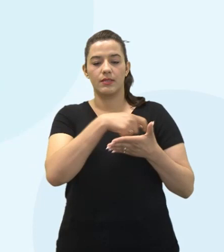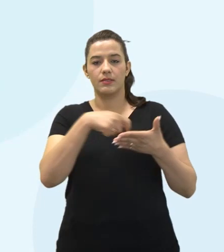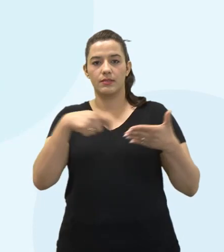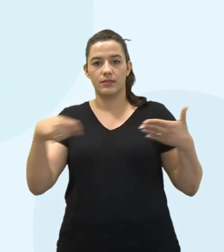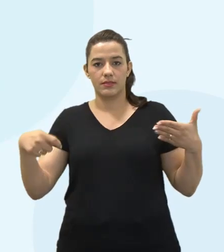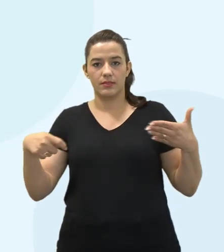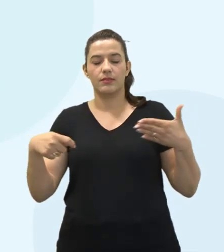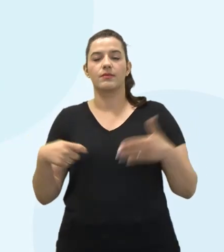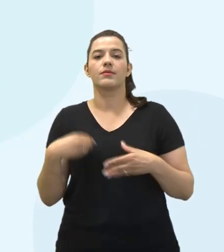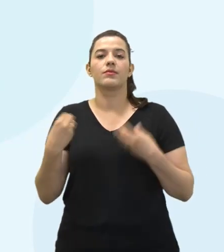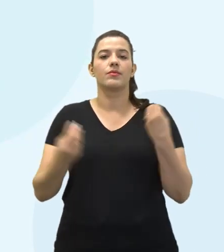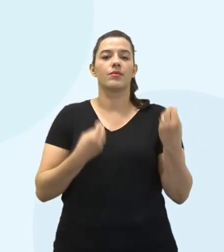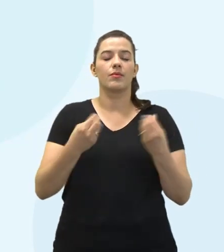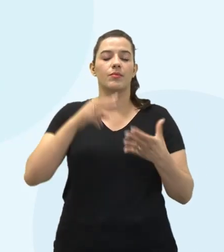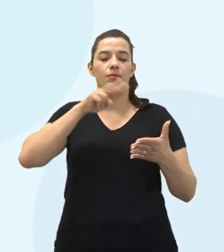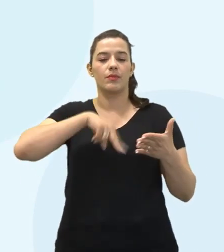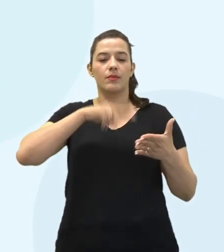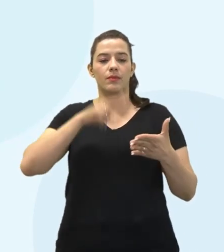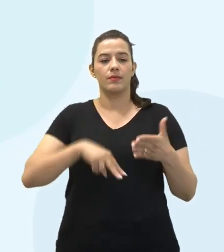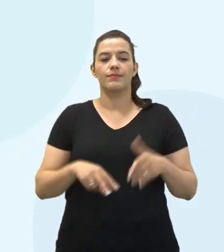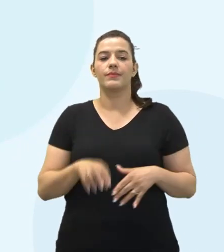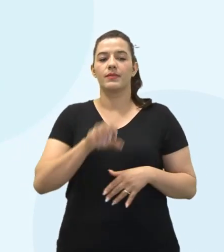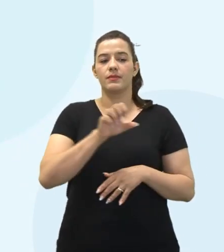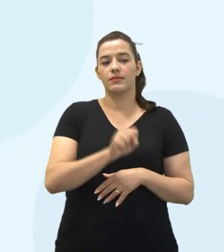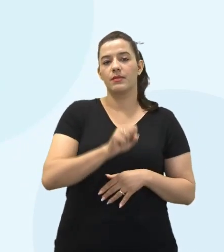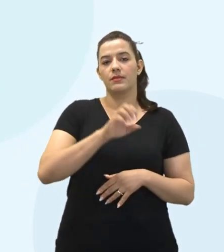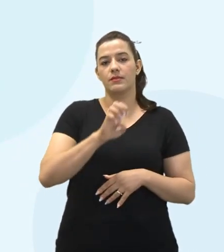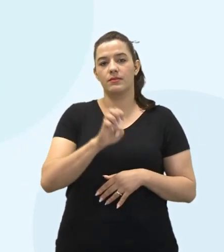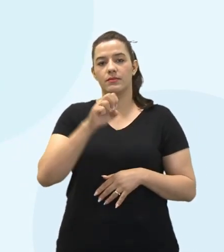escreva Como se lê na então